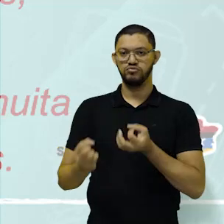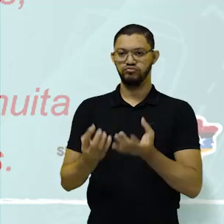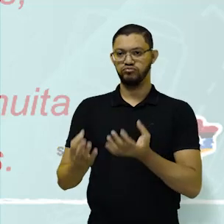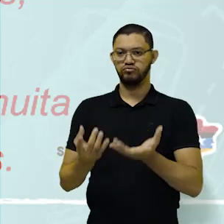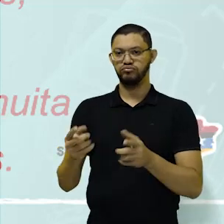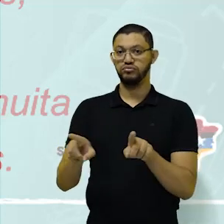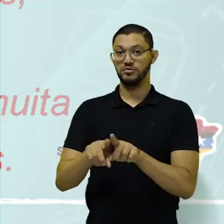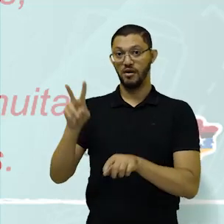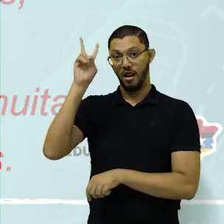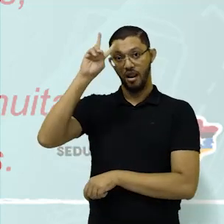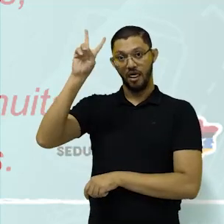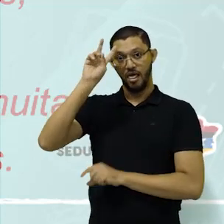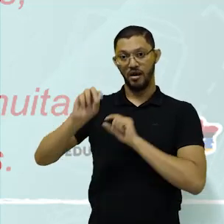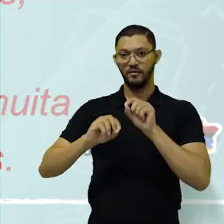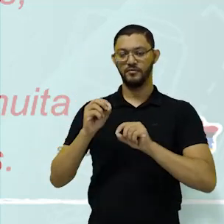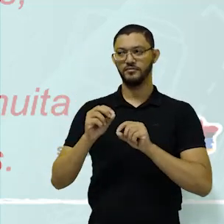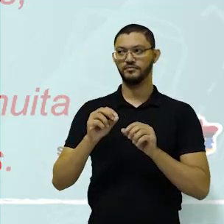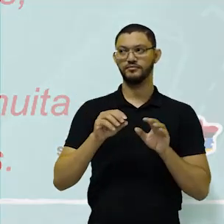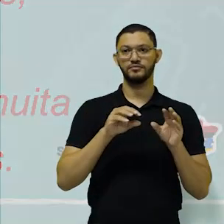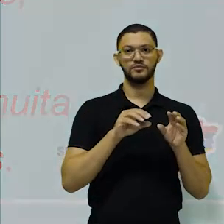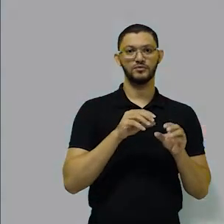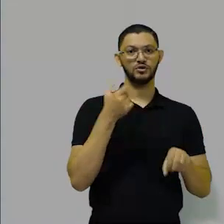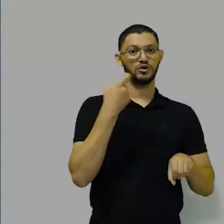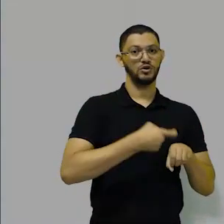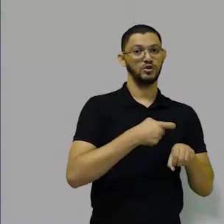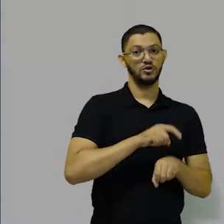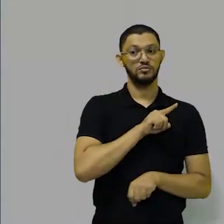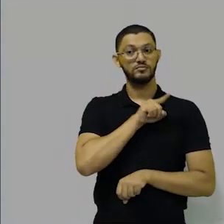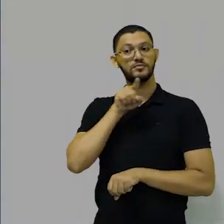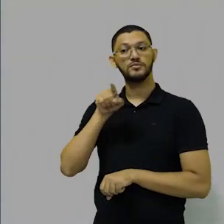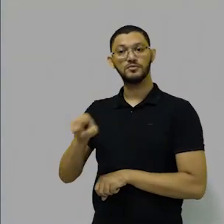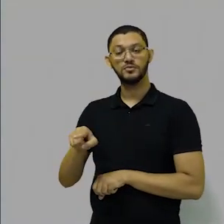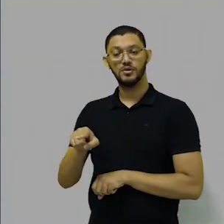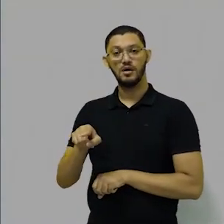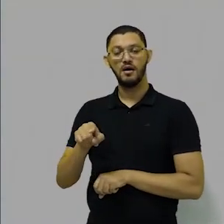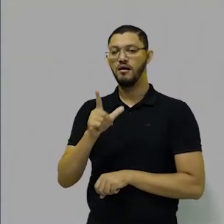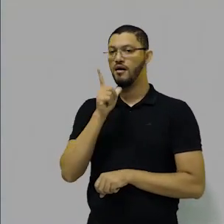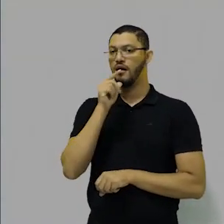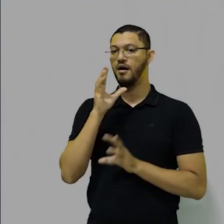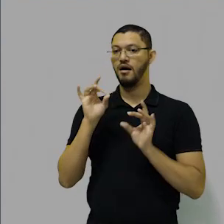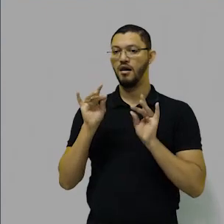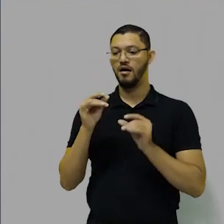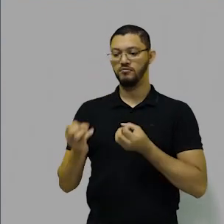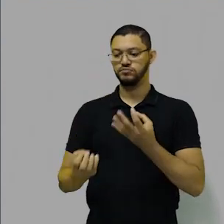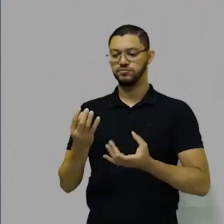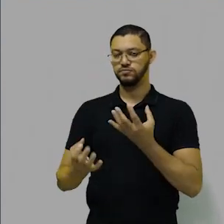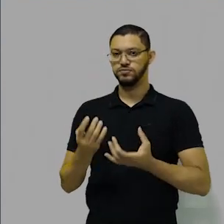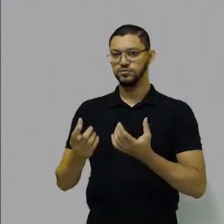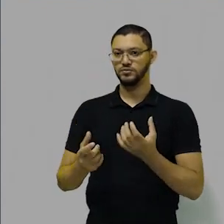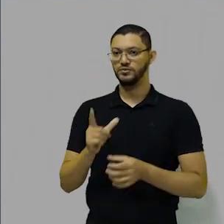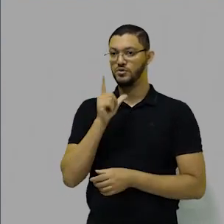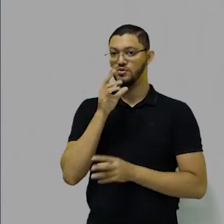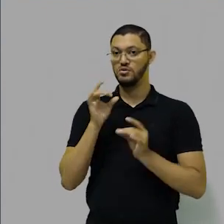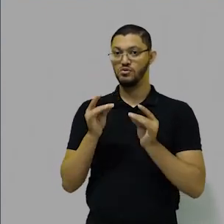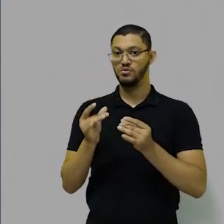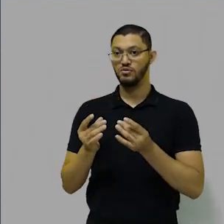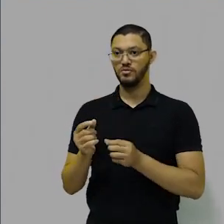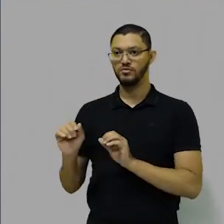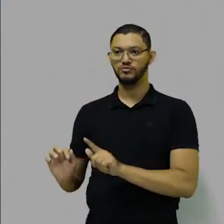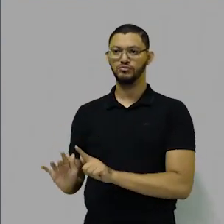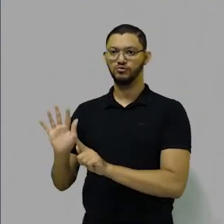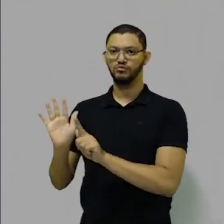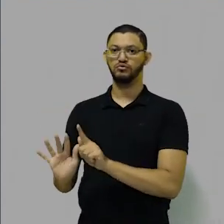ebulição. Lembrando que fusão é a passagem do sólido para o líquido e a ebulição é a passagem do líquido para o